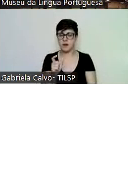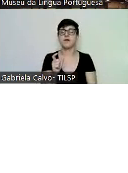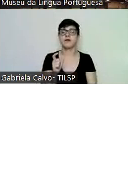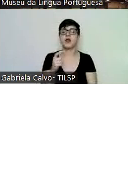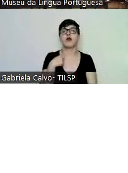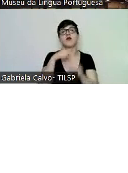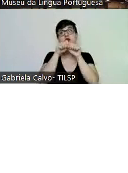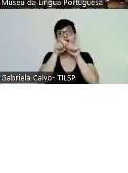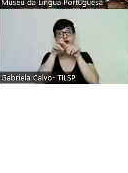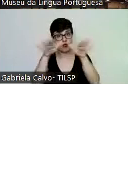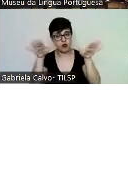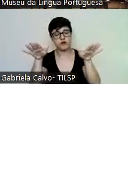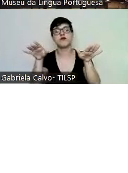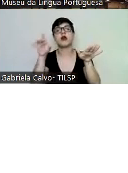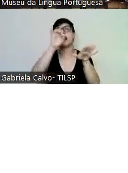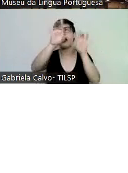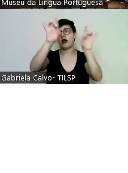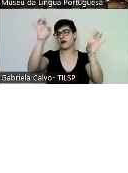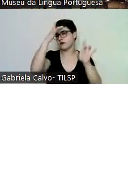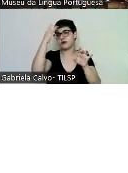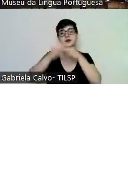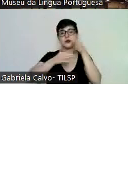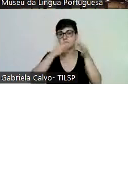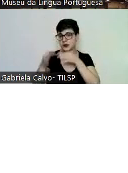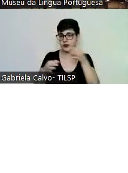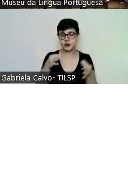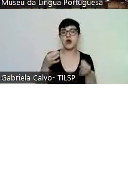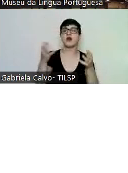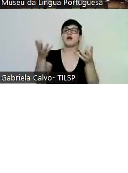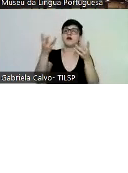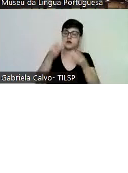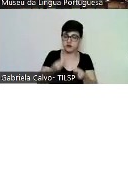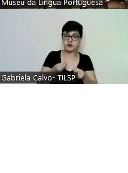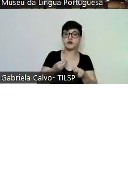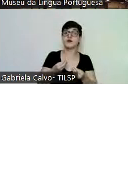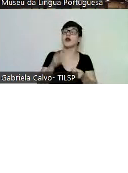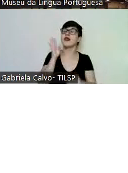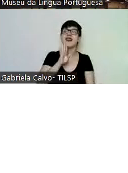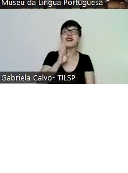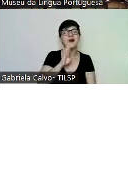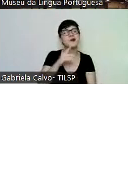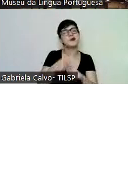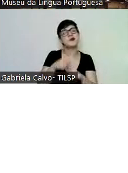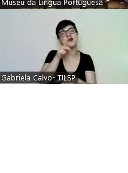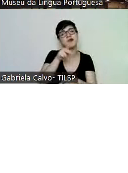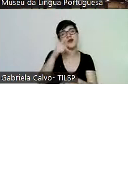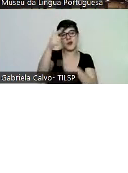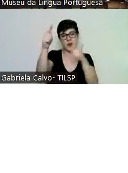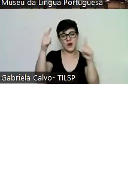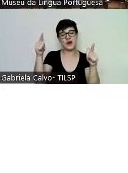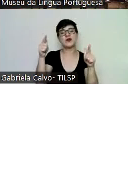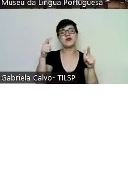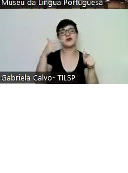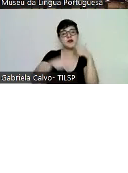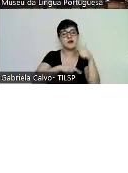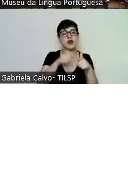então a gente recebeu esses termos do Brasil inteiro muitos professores criaram grupos de trabalho para discutir quais seriam os 20